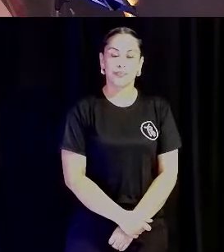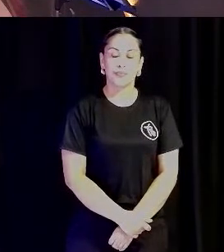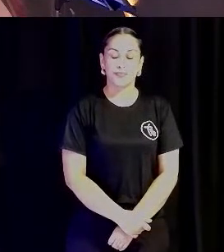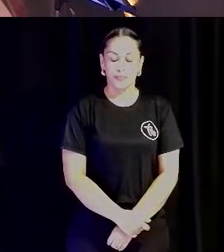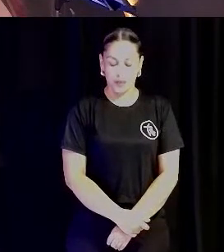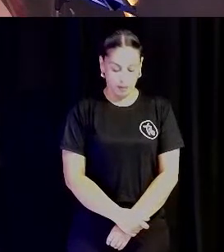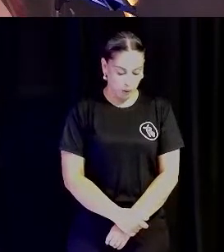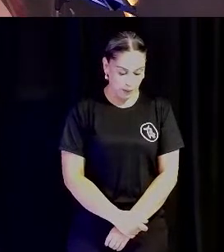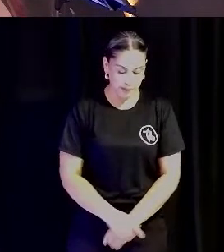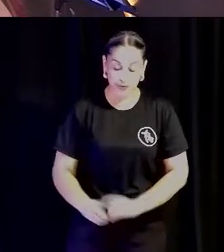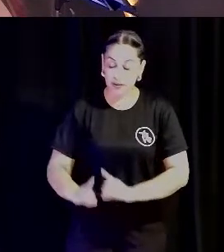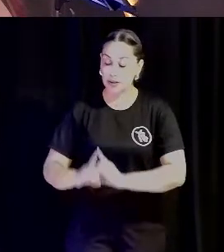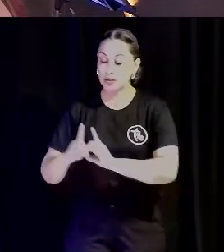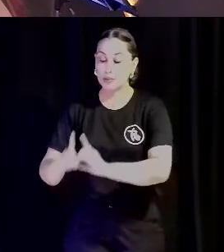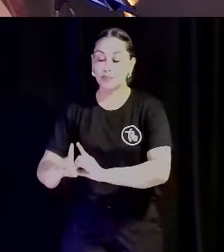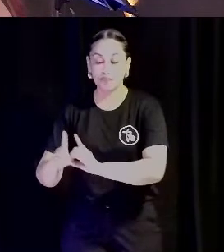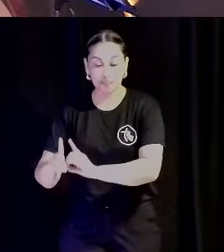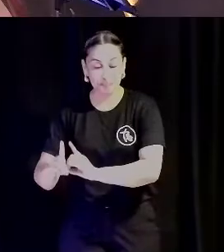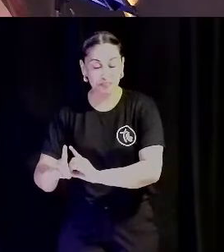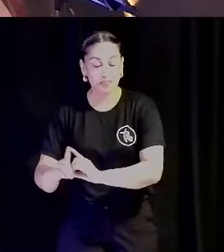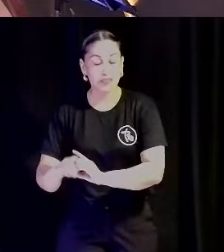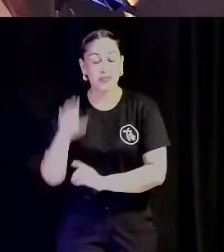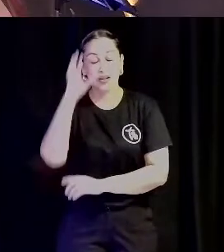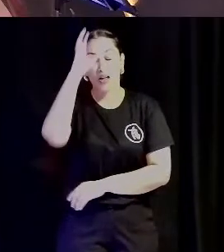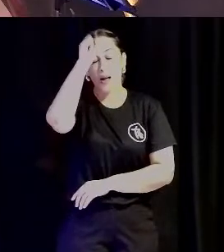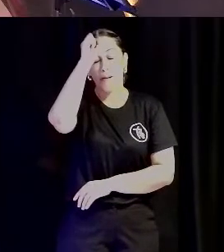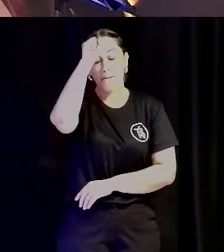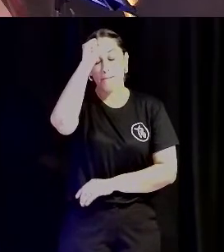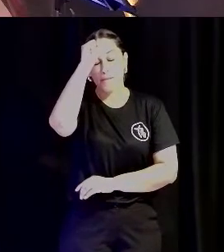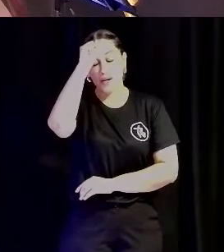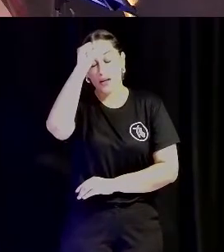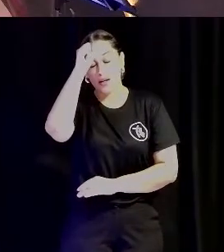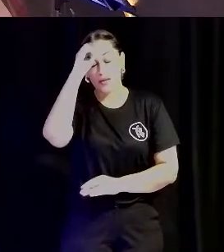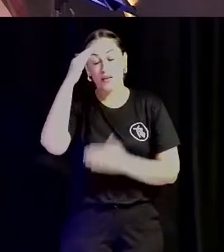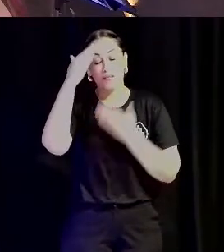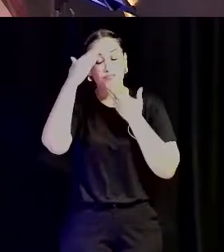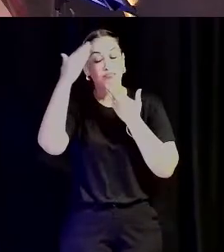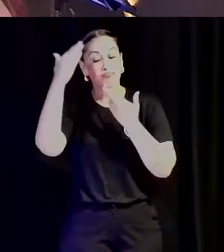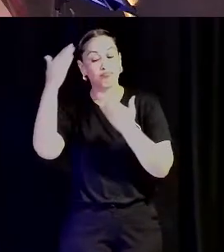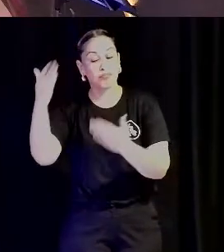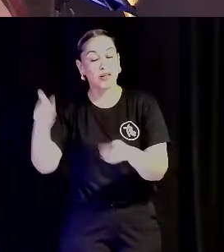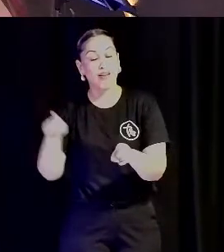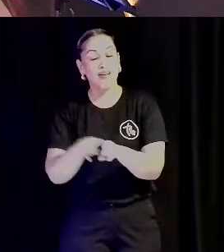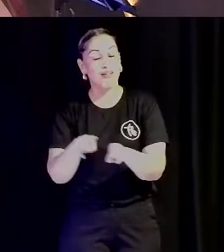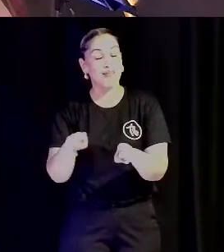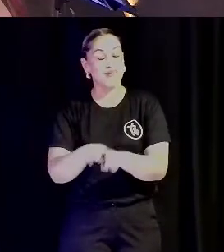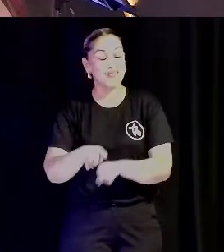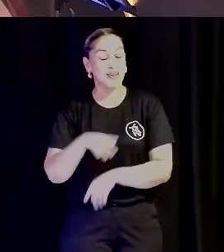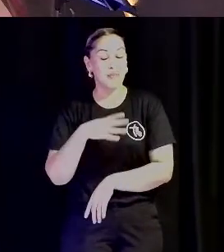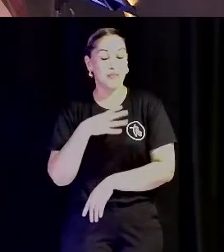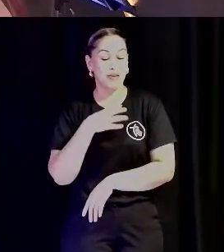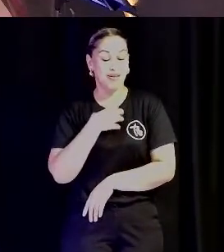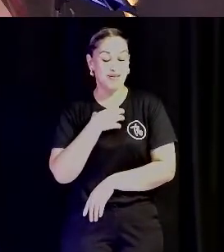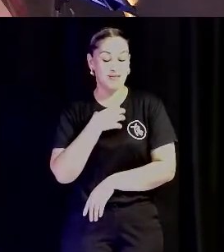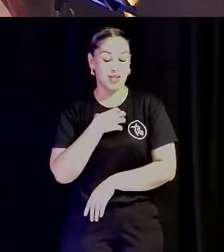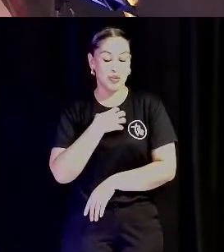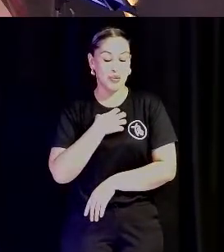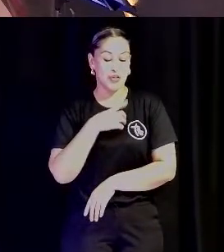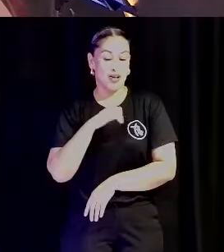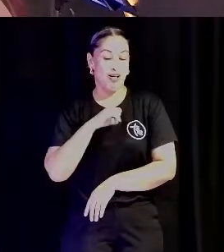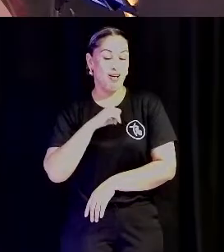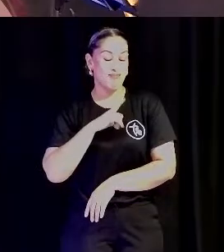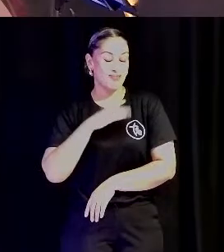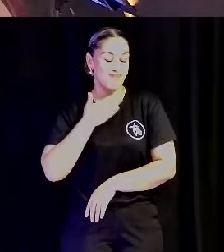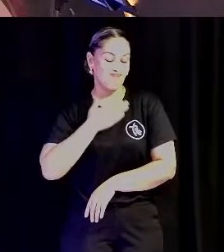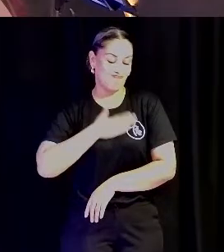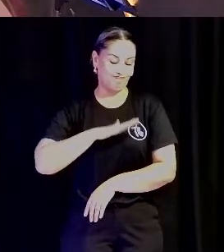Discípulos de Jesus aprendem a ser gratos. Discípulos de Jesus aprendem a viver